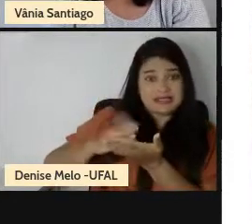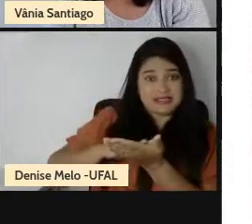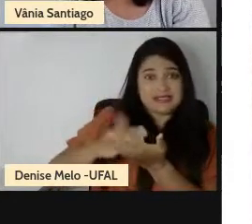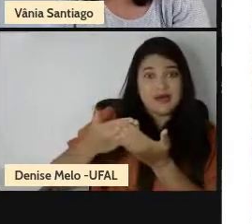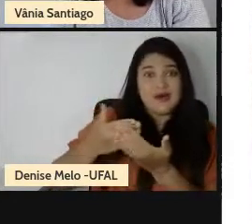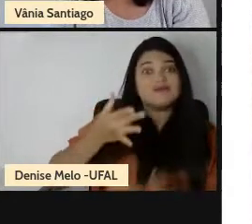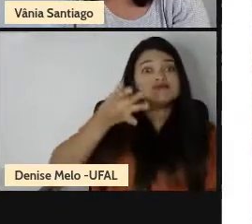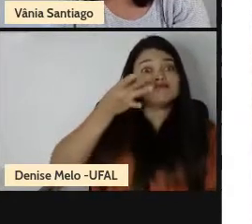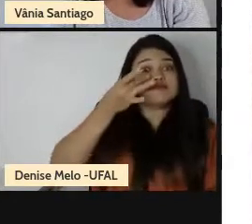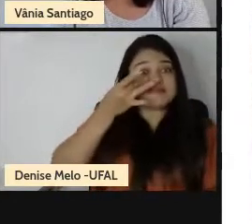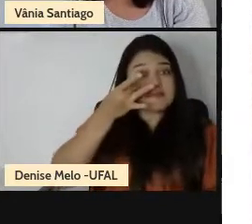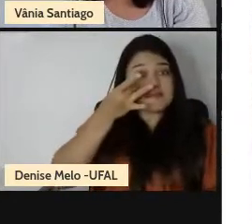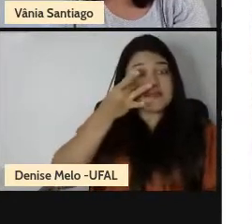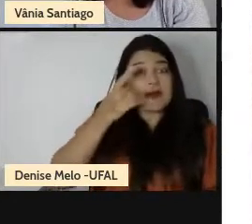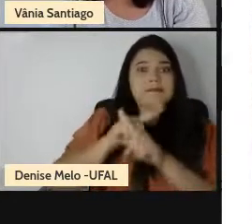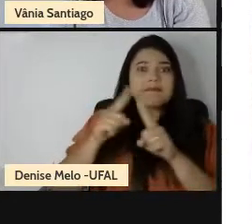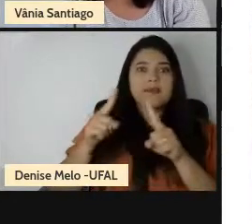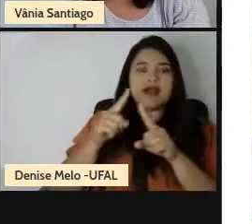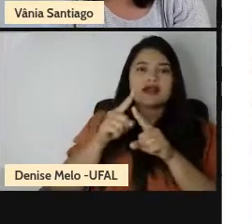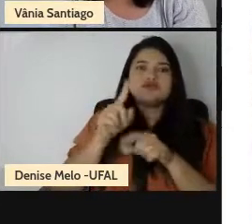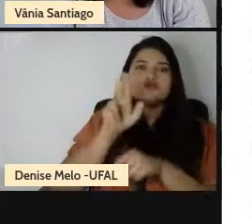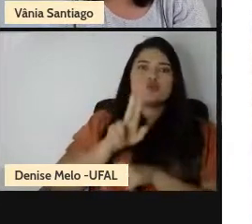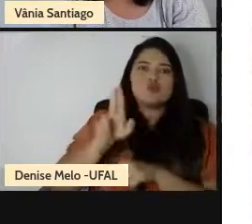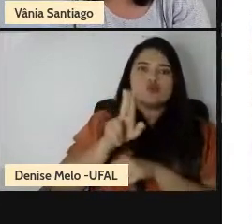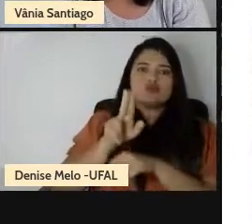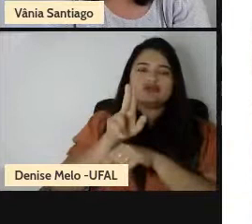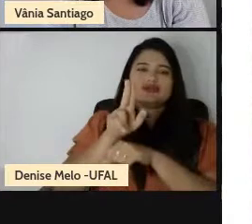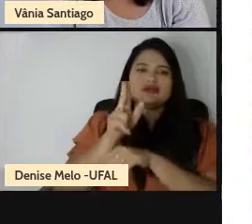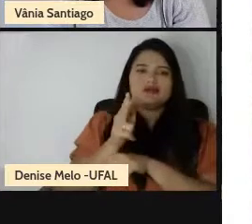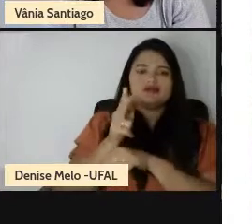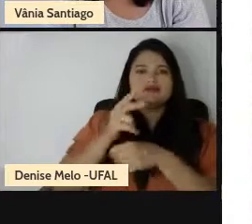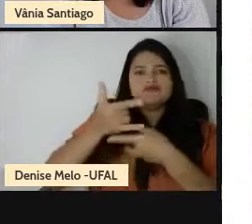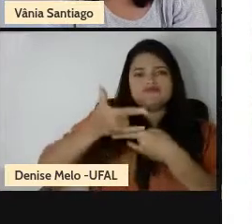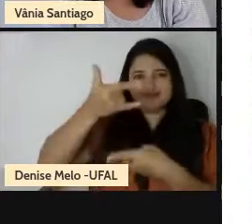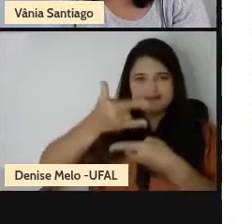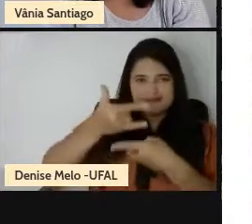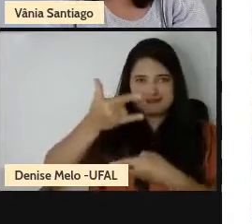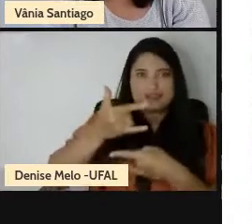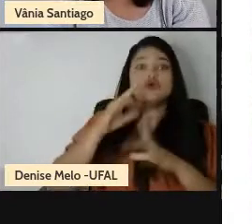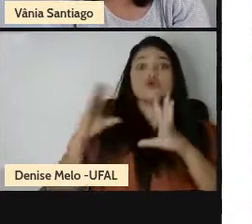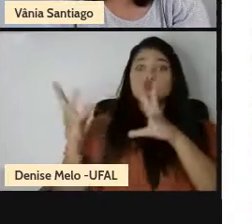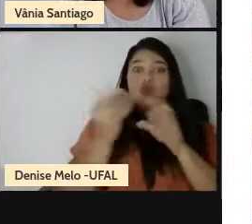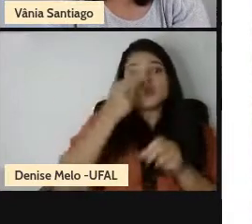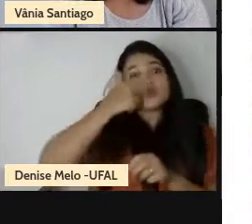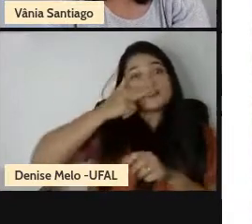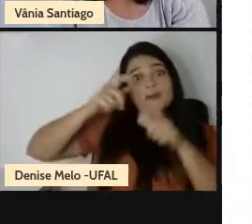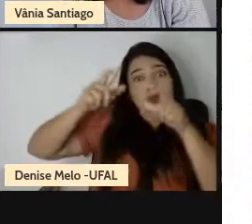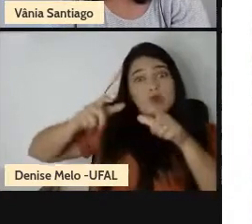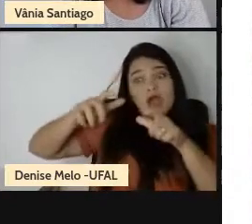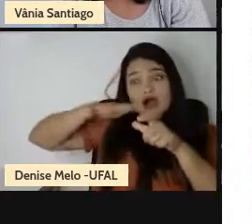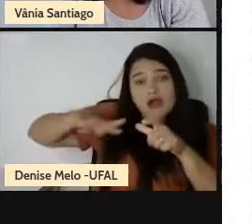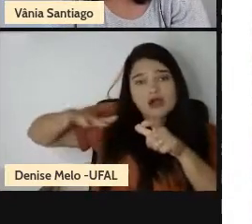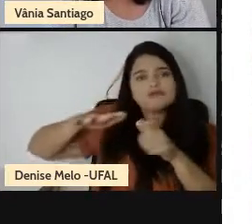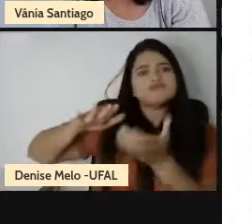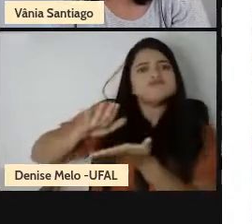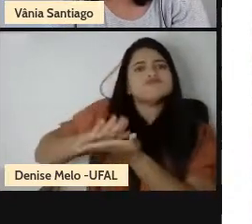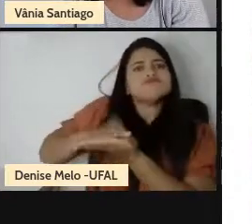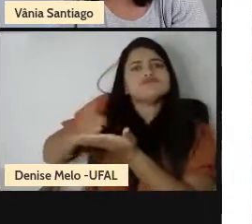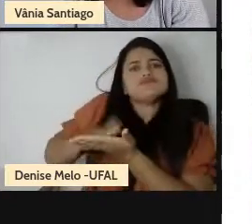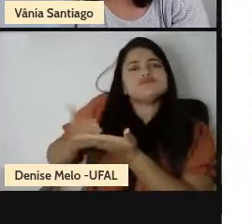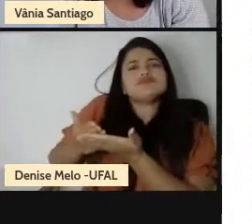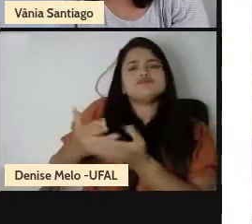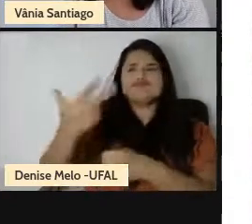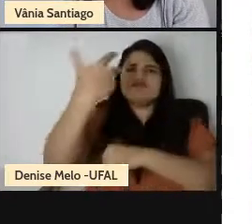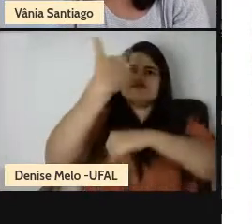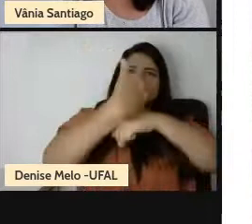porém transmitida, em que, mesmo estando todos presentes no mesmo ambiente, o intérprete fazia interpretação para a câmera. Então,